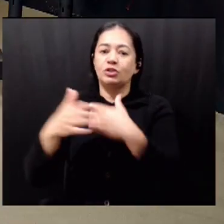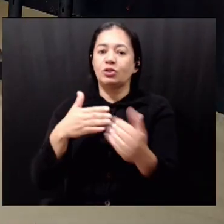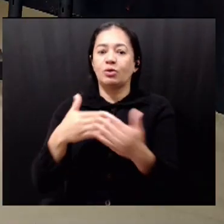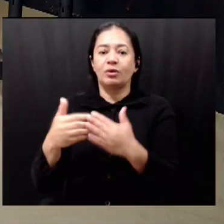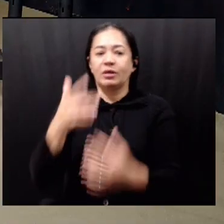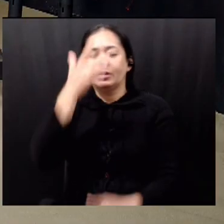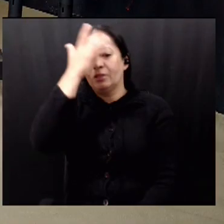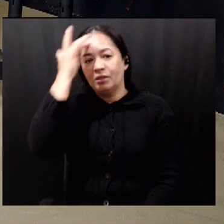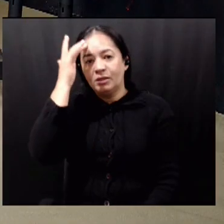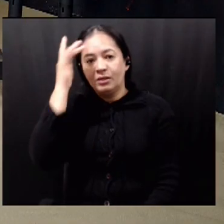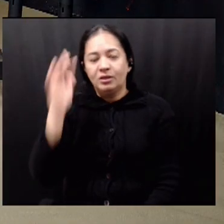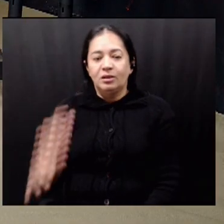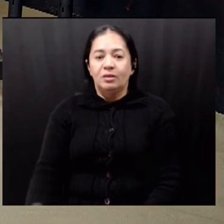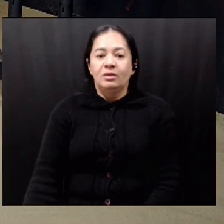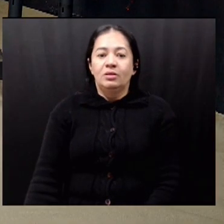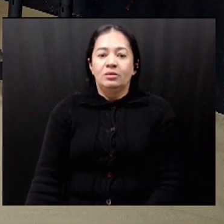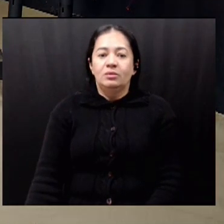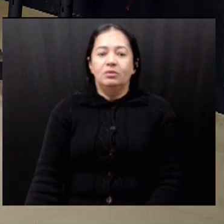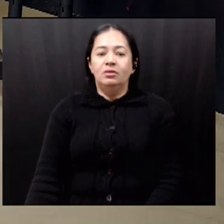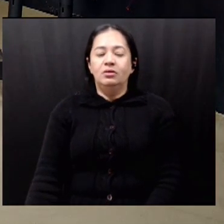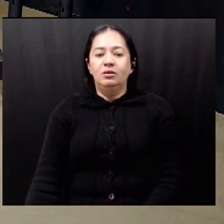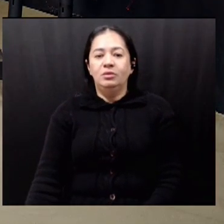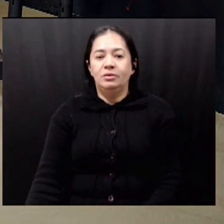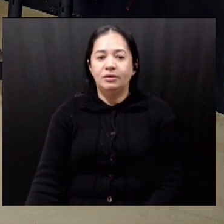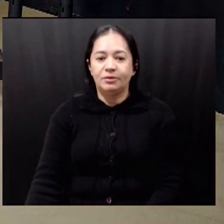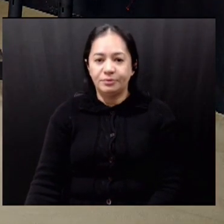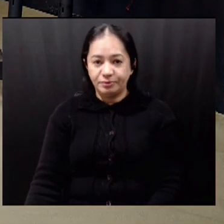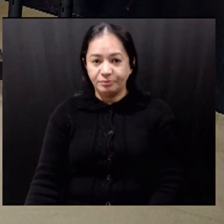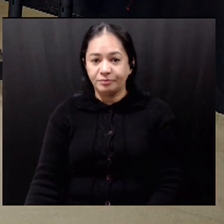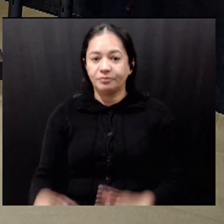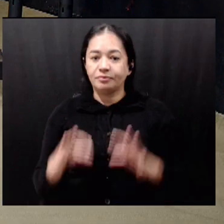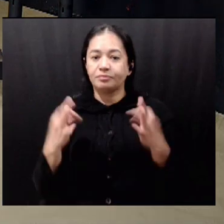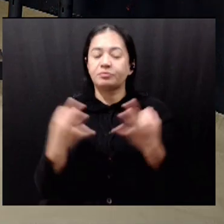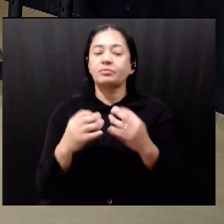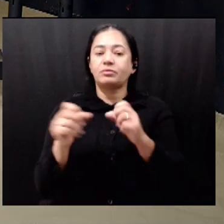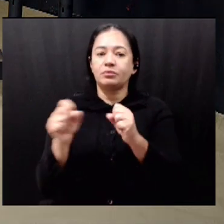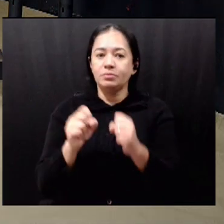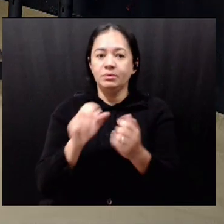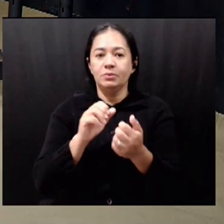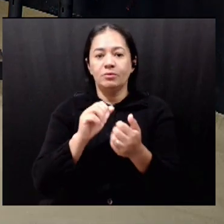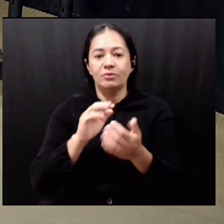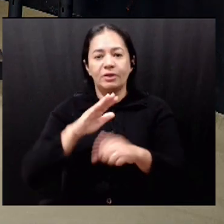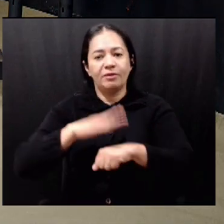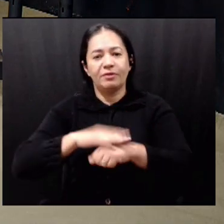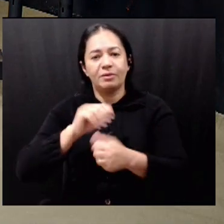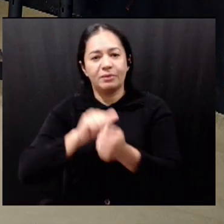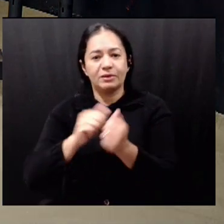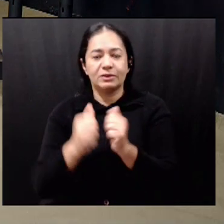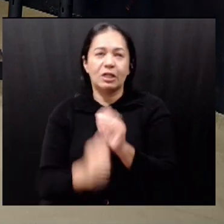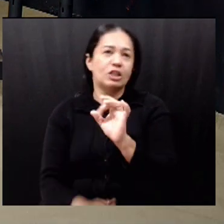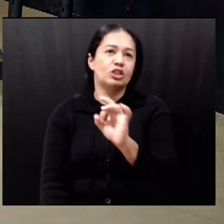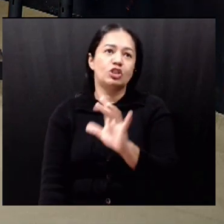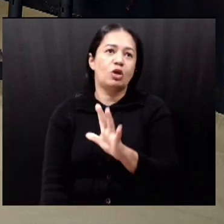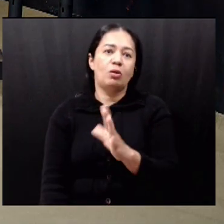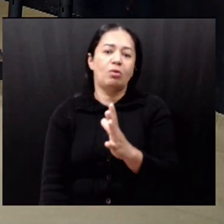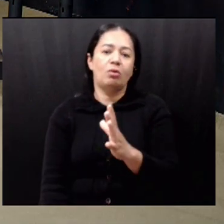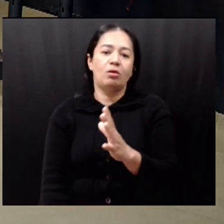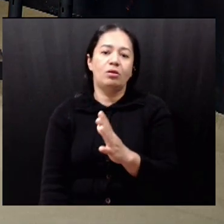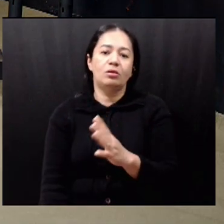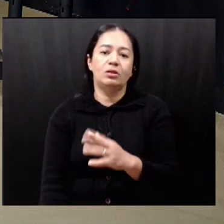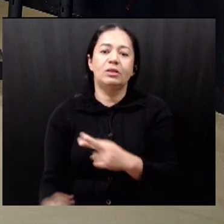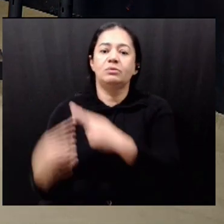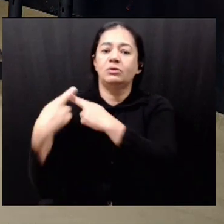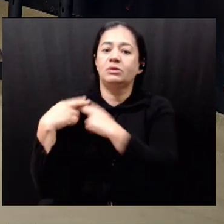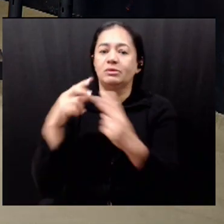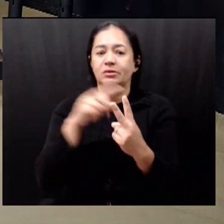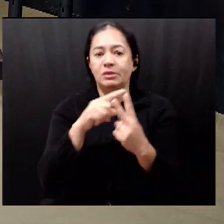podem fazer uma adaptação, sim, né? Porque às vezes a gente fala assim, fica só sobre as costas do pai e da mãe,